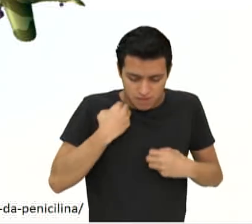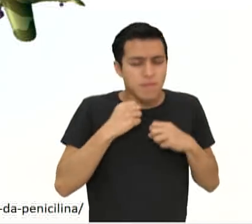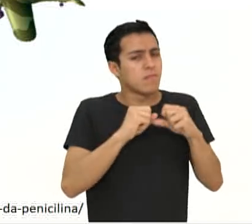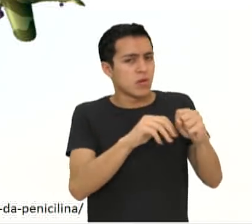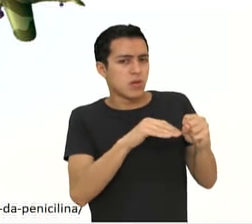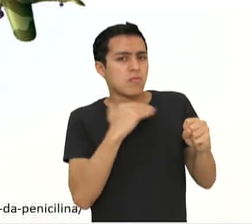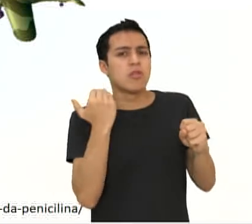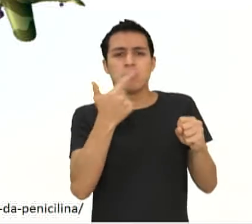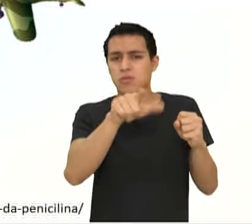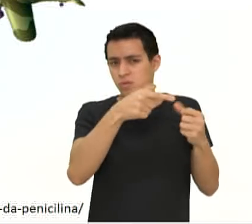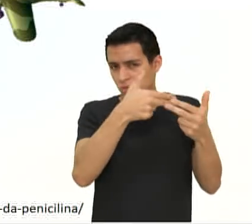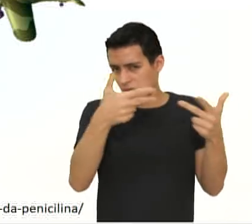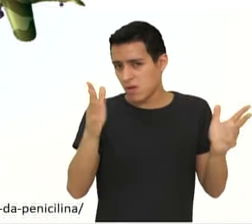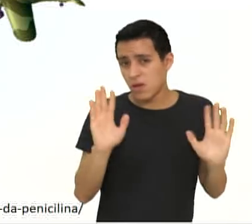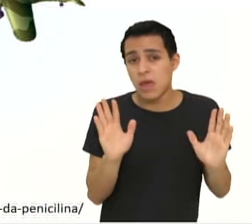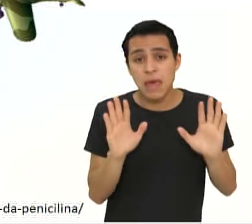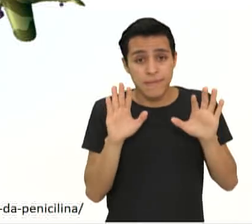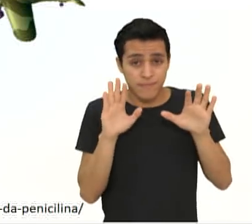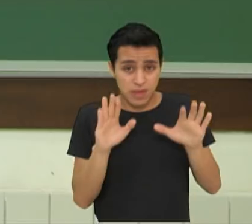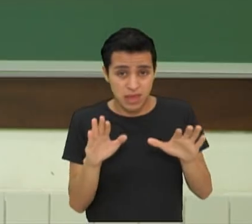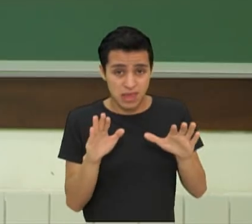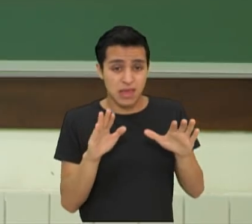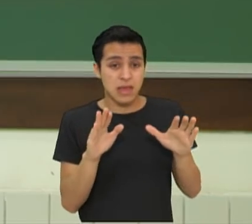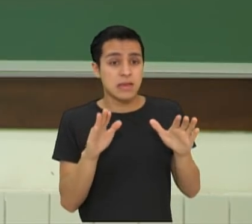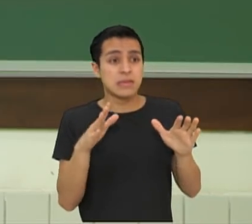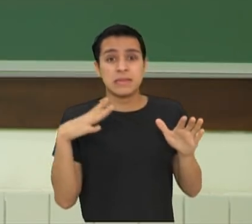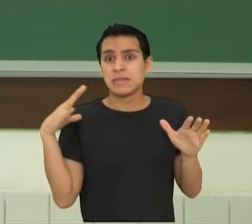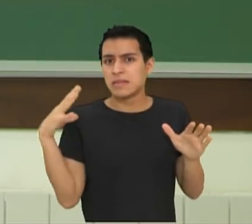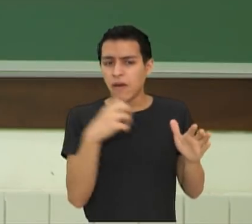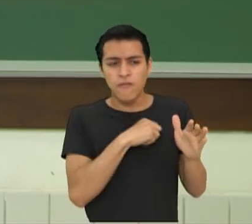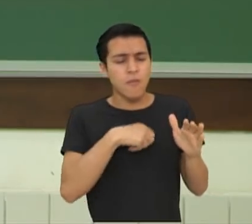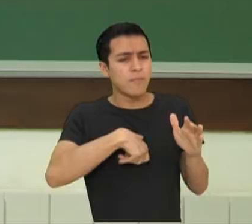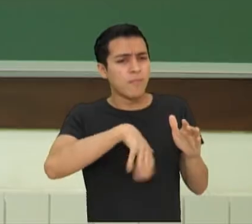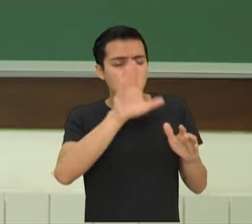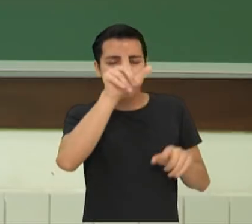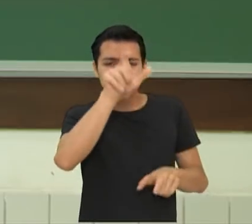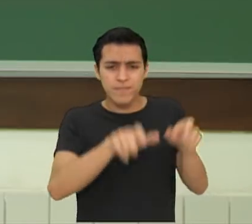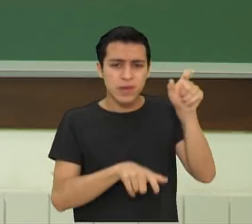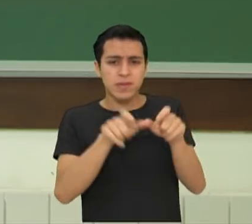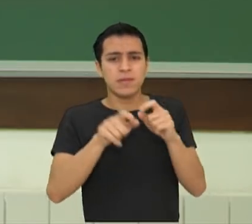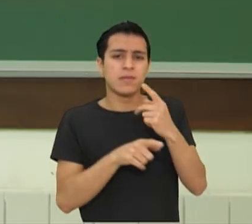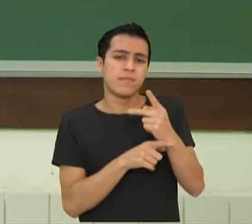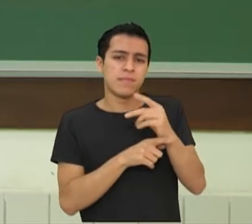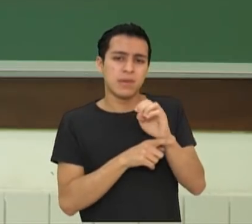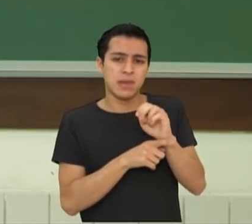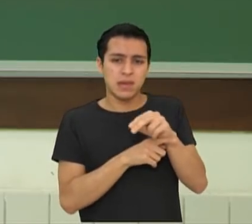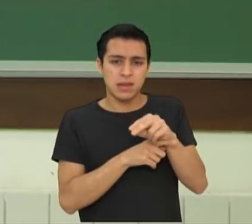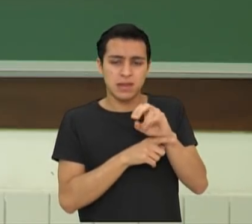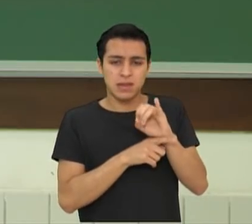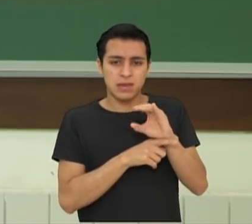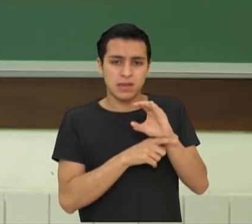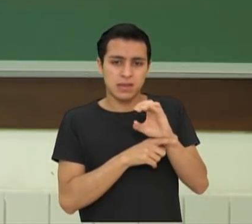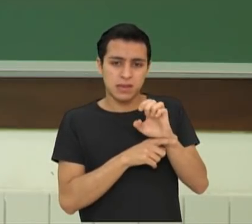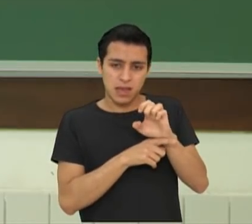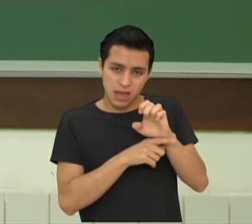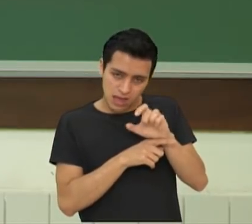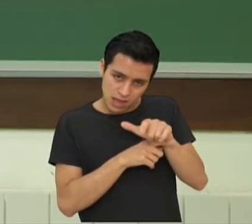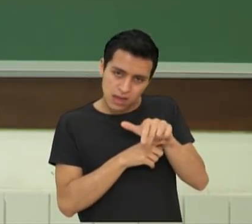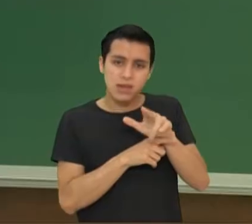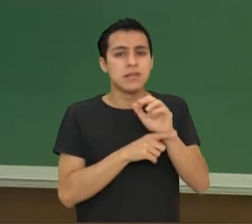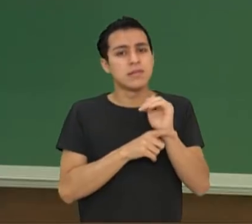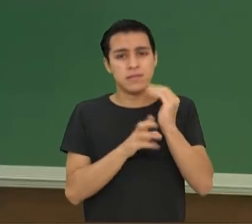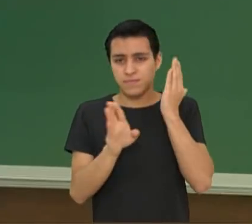podiam morrer de outras formas, mas salvou-se muitas e muitas e muitas vidas por conta da descoberta do